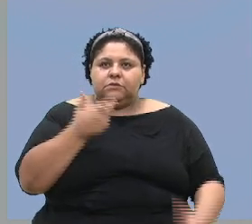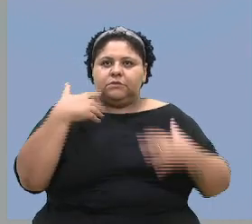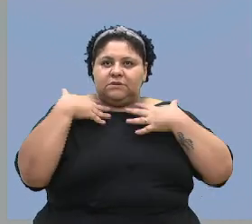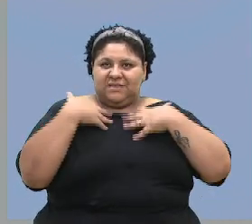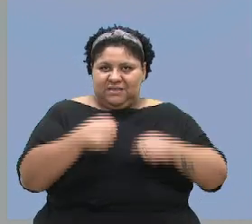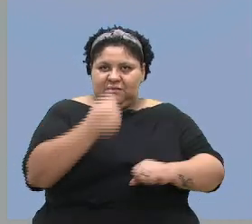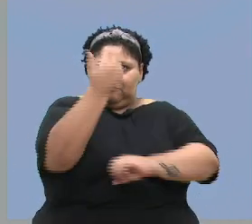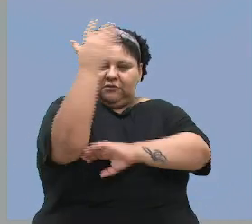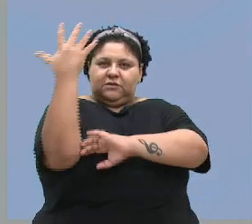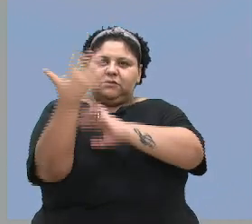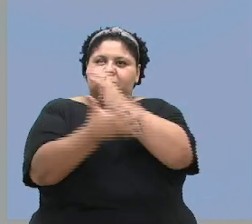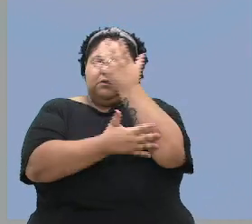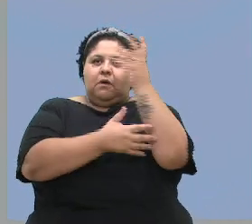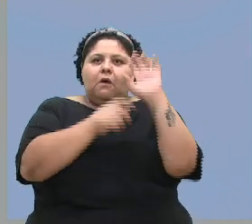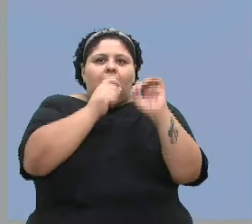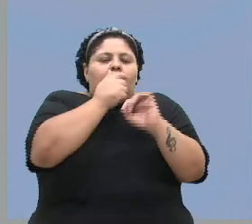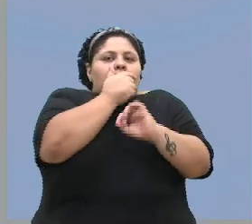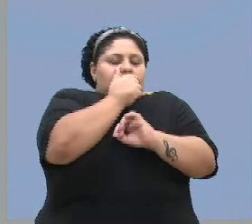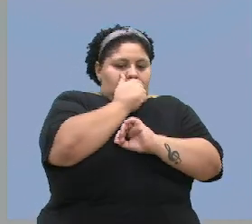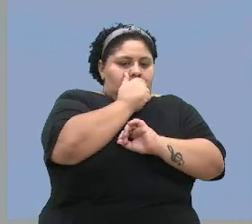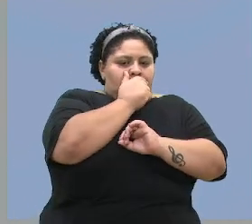Ambiente.